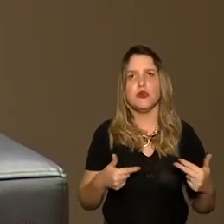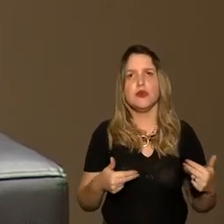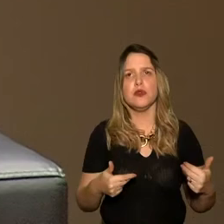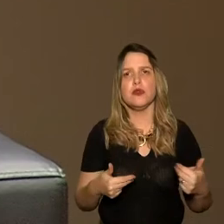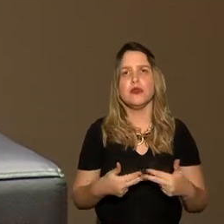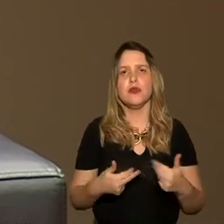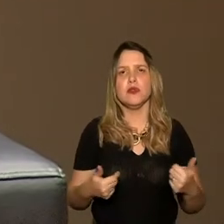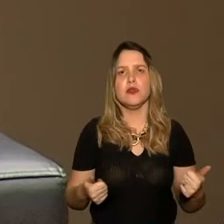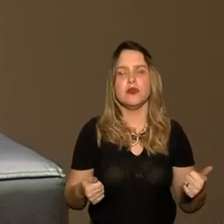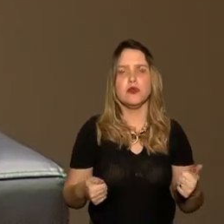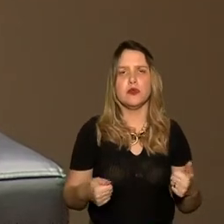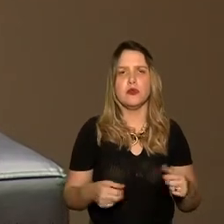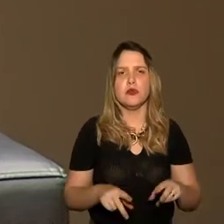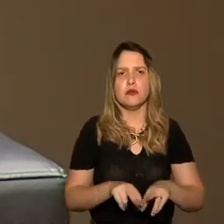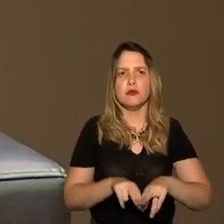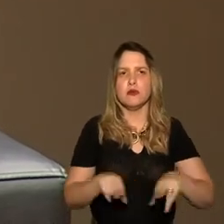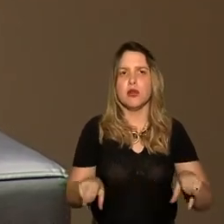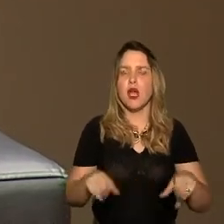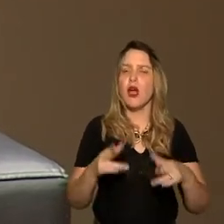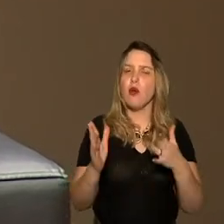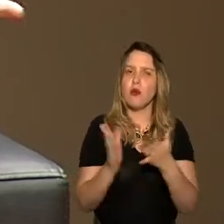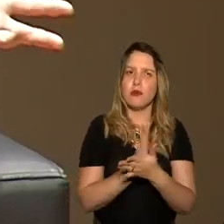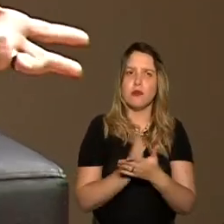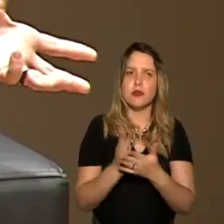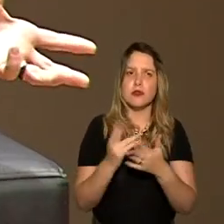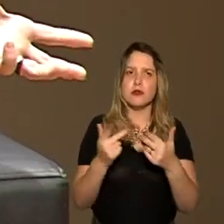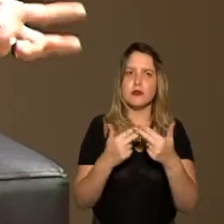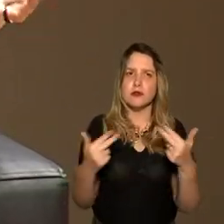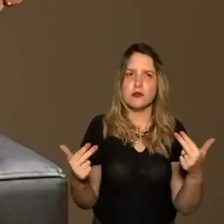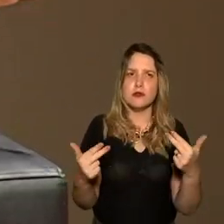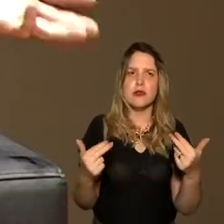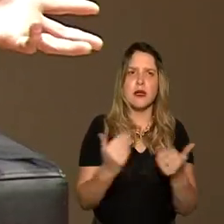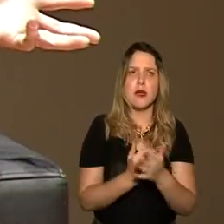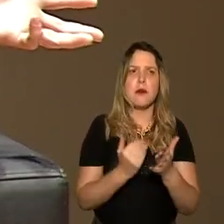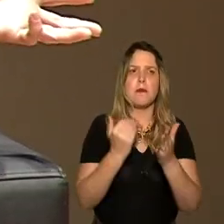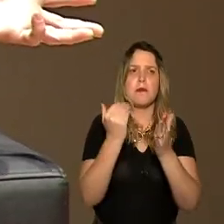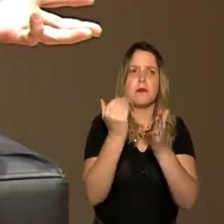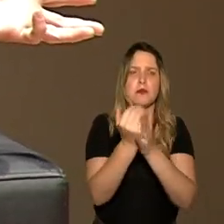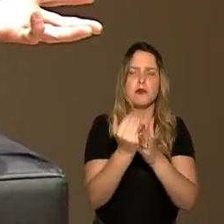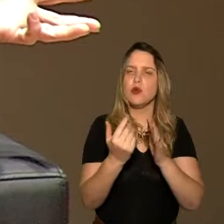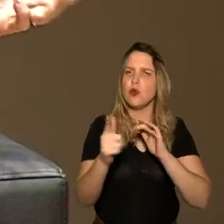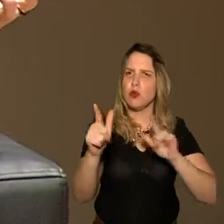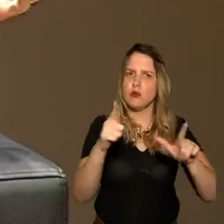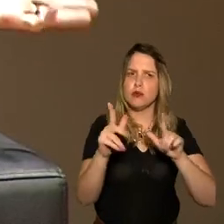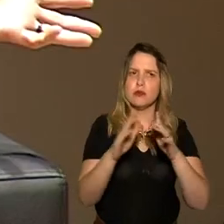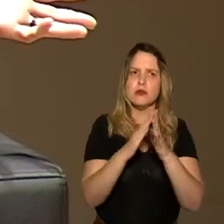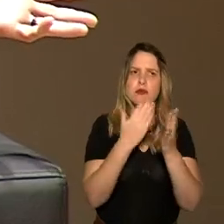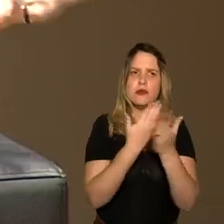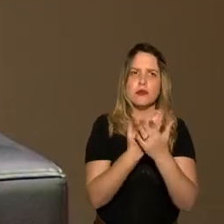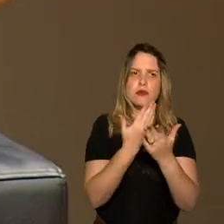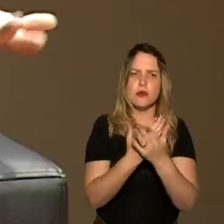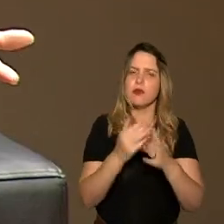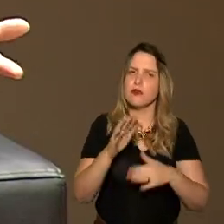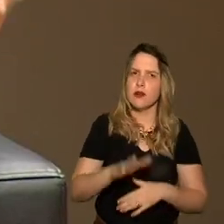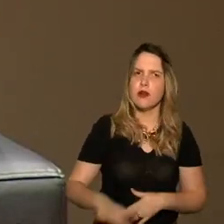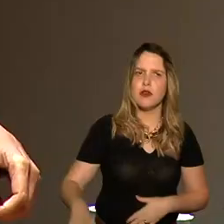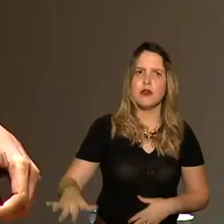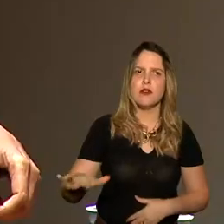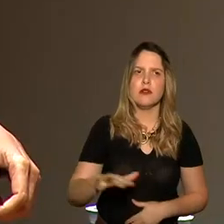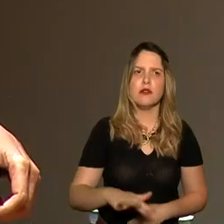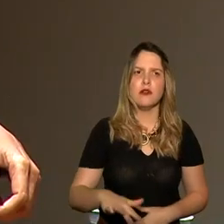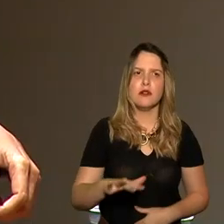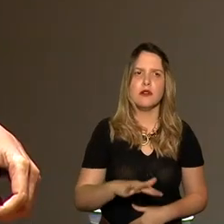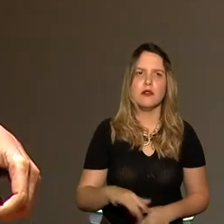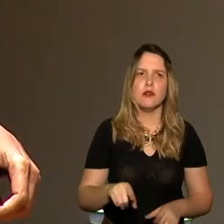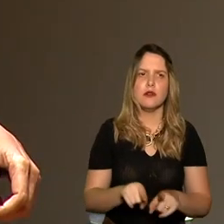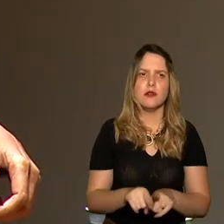da cidade então algumas instituições se aproximam mais de algumas escolas da sua região né porque Isso